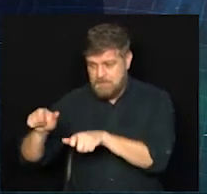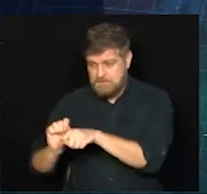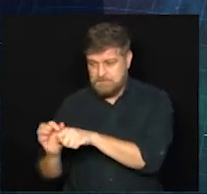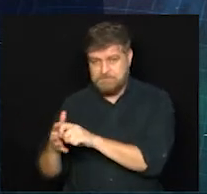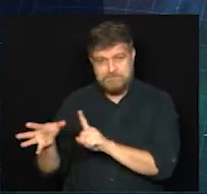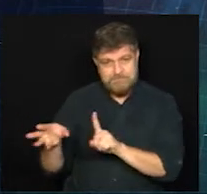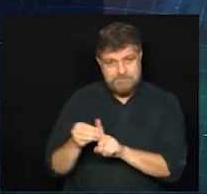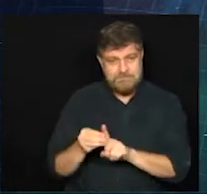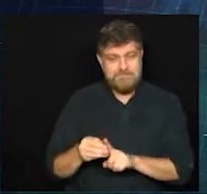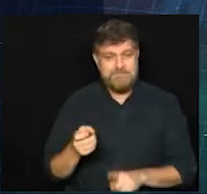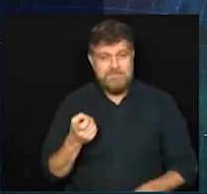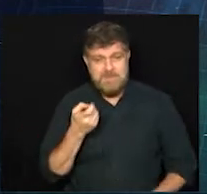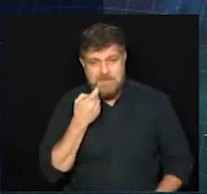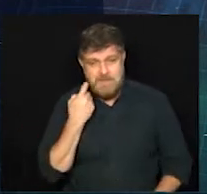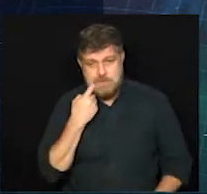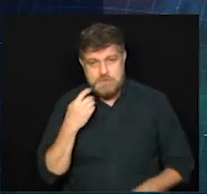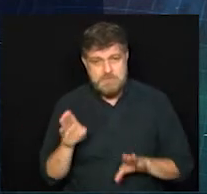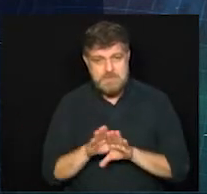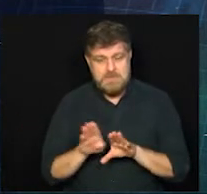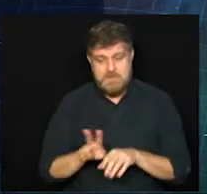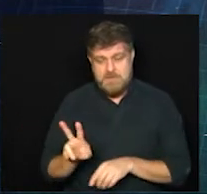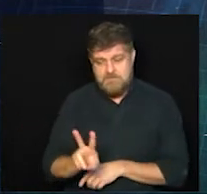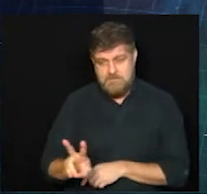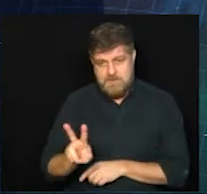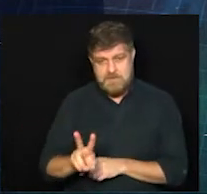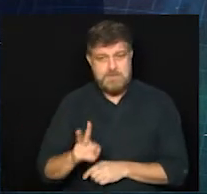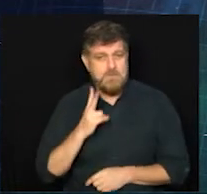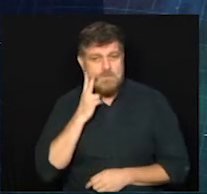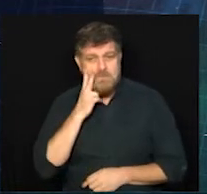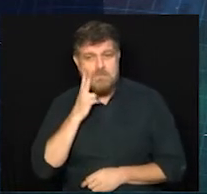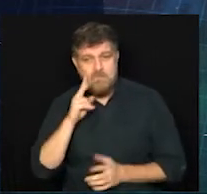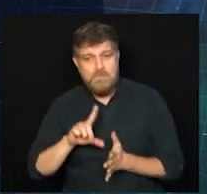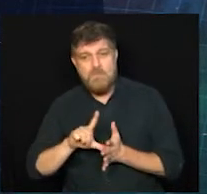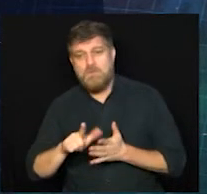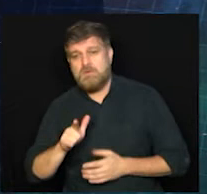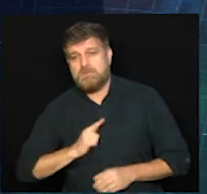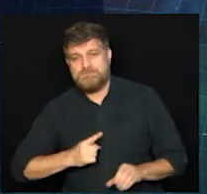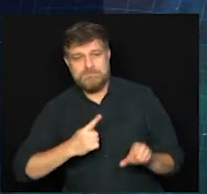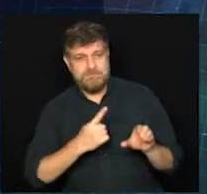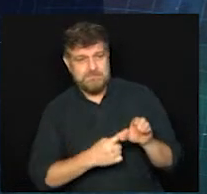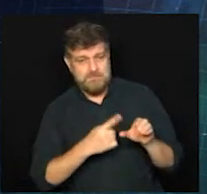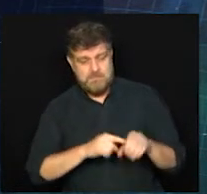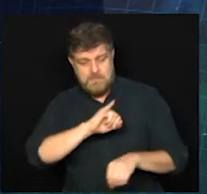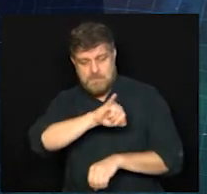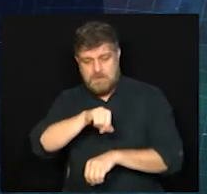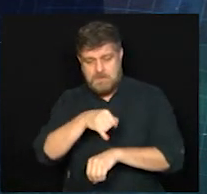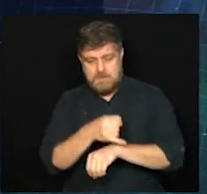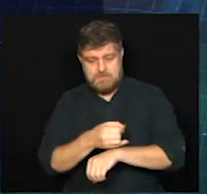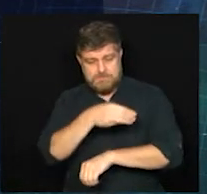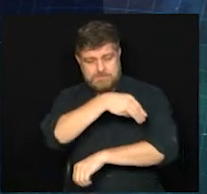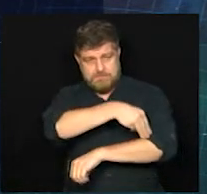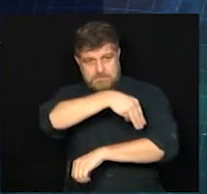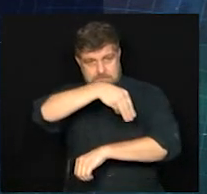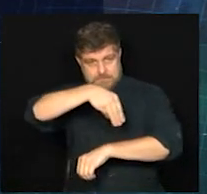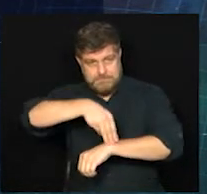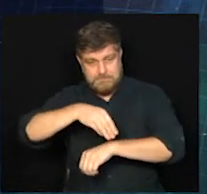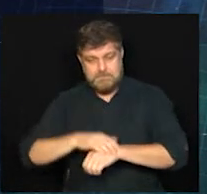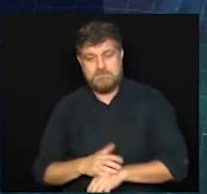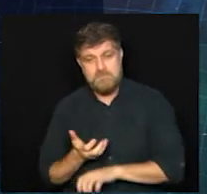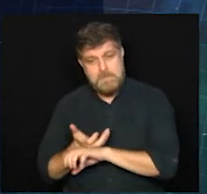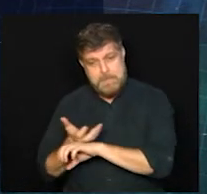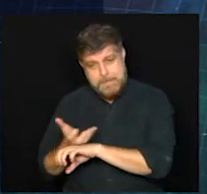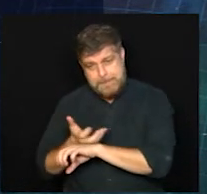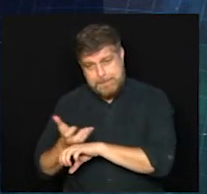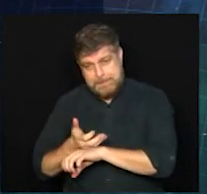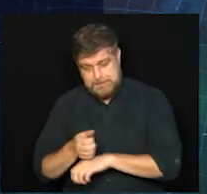Itatiba, Valinhos, Vinhedo. Depois, aparecem Cosmópolis, Jaguariúna, Montemor, Nova Odessa,